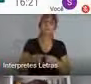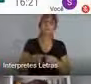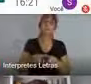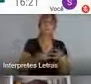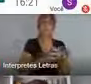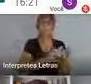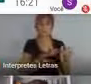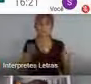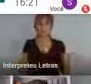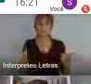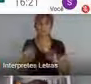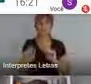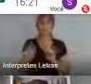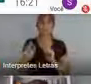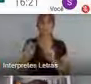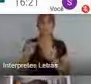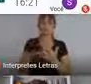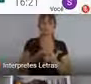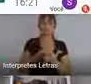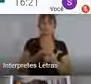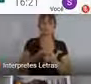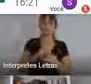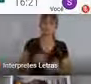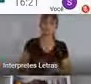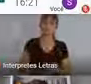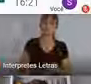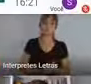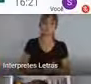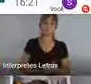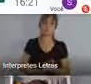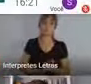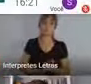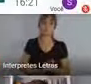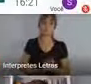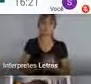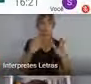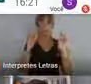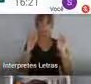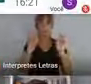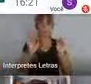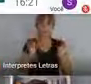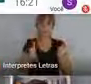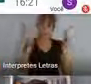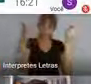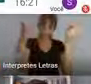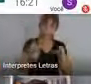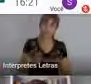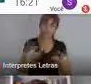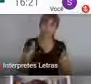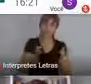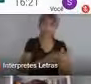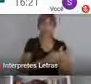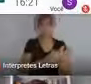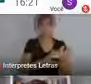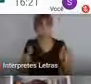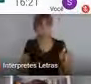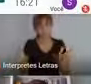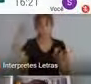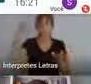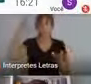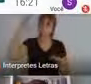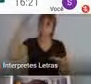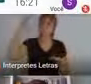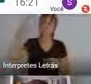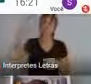de onde se fundamenta, né, as questões que vão ser tratadas. Né. Então, essa trajetória acadêmico-científica, né, do